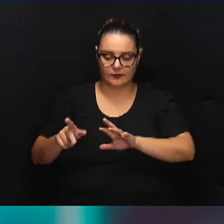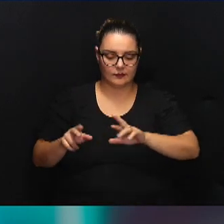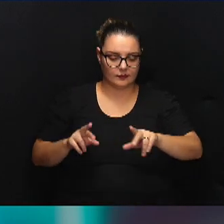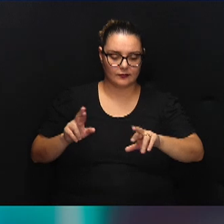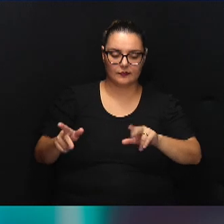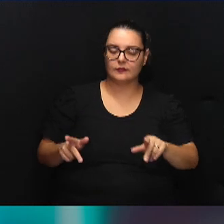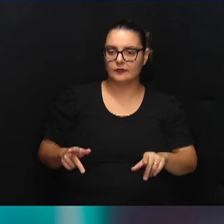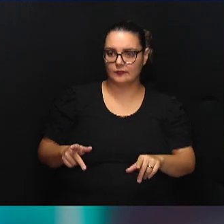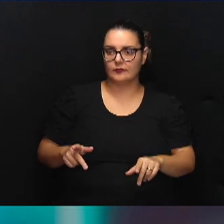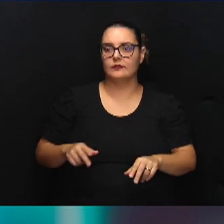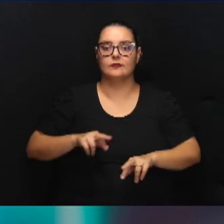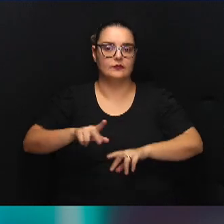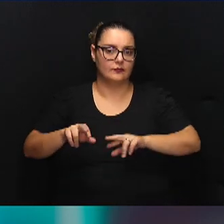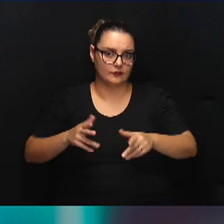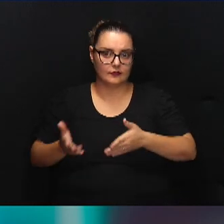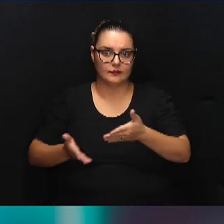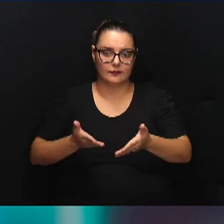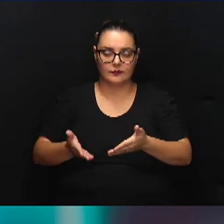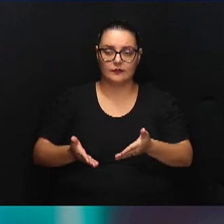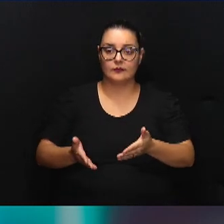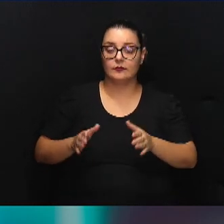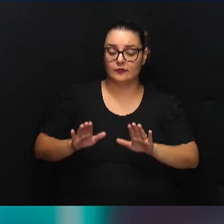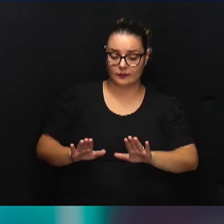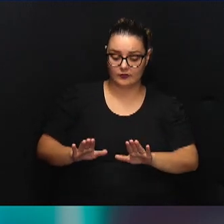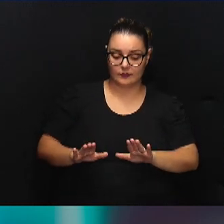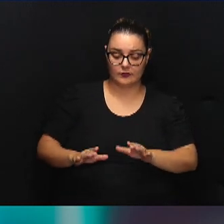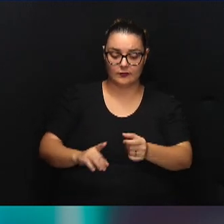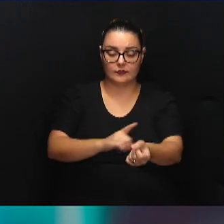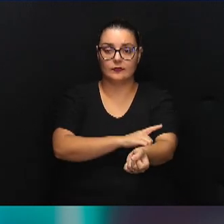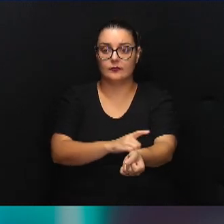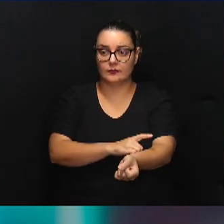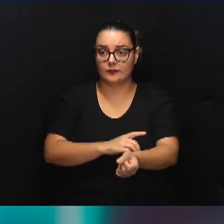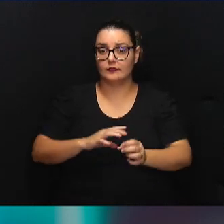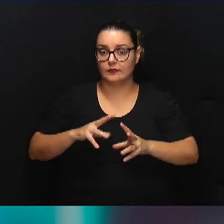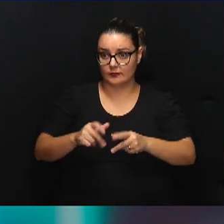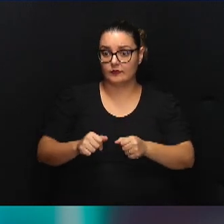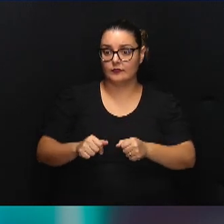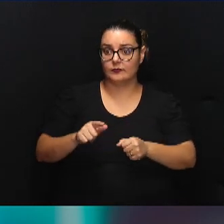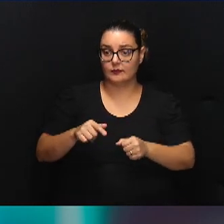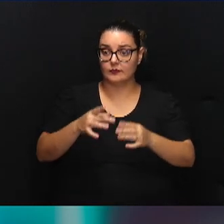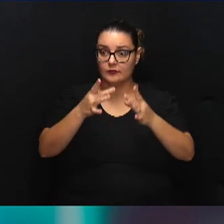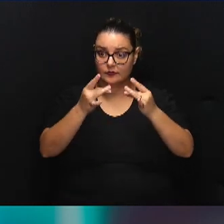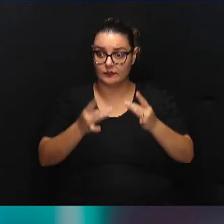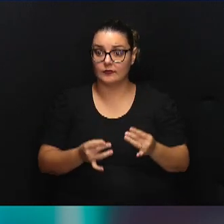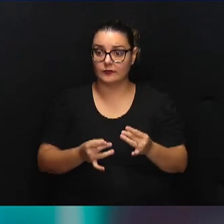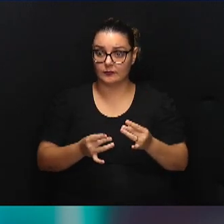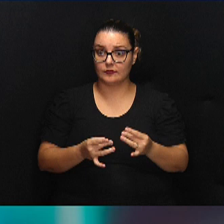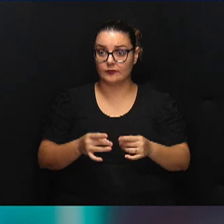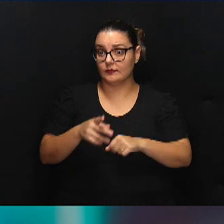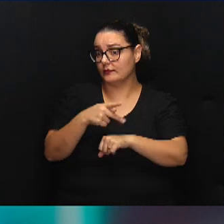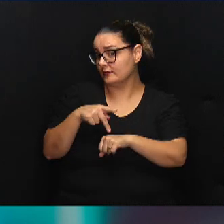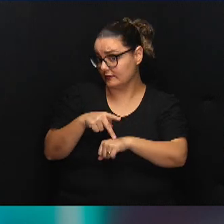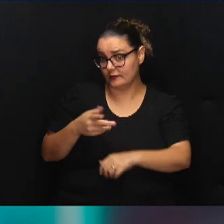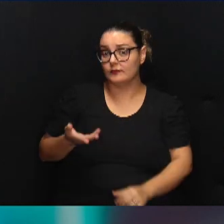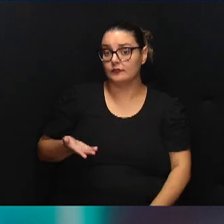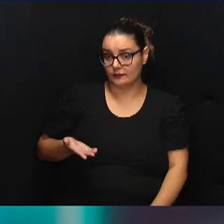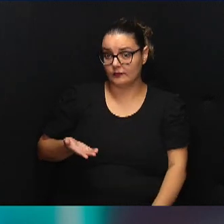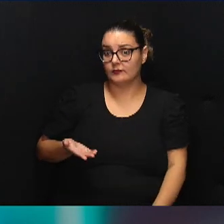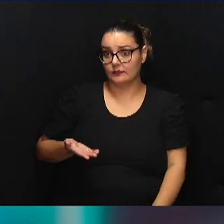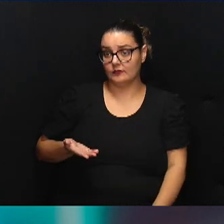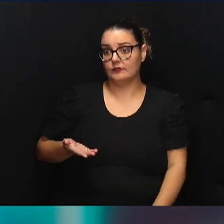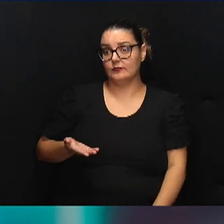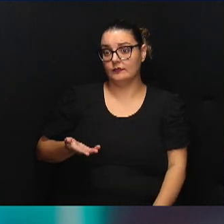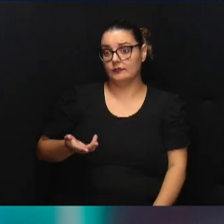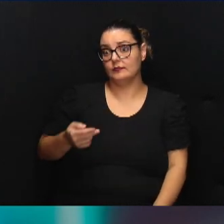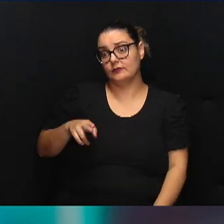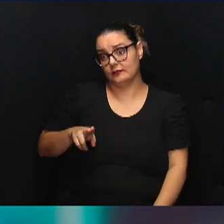as diferenças de tratamentos. Mas o diabetes em si, ele compõe praticamente um país, ou, vamos